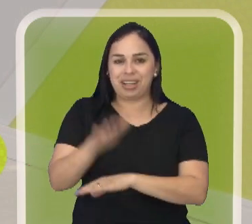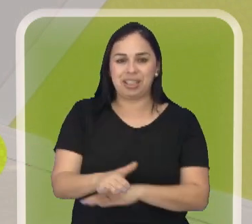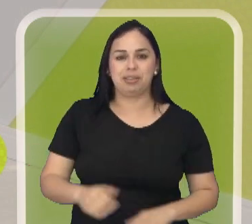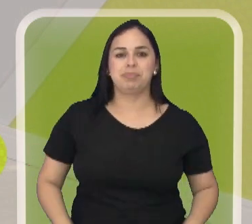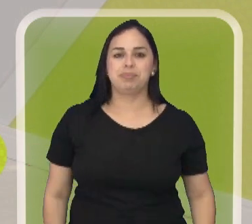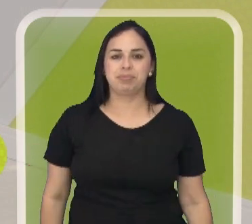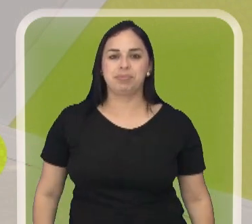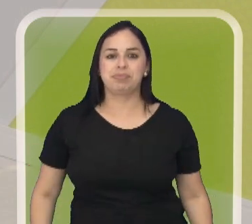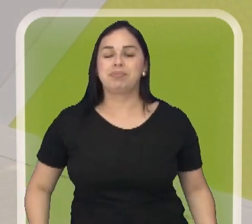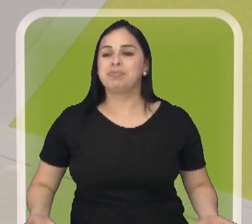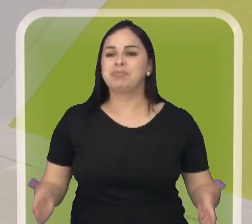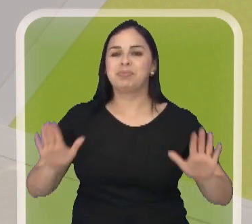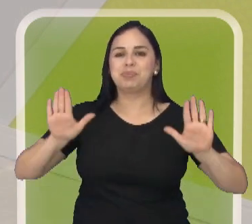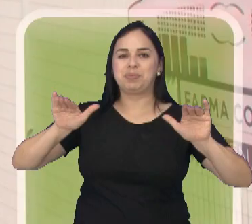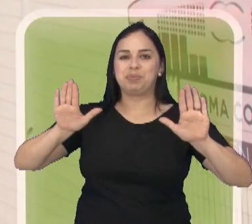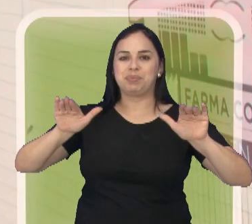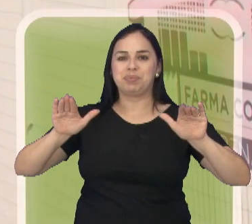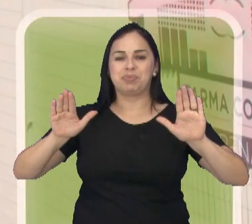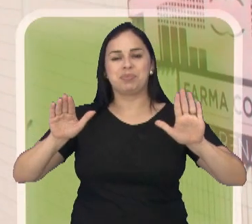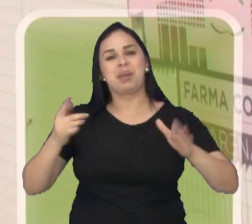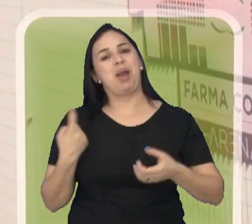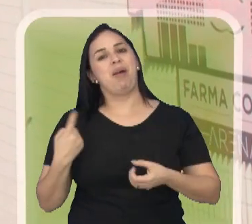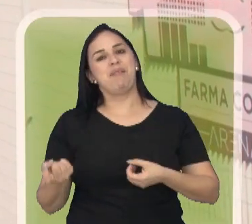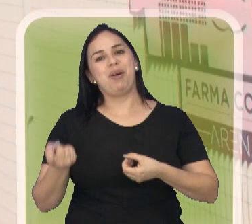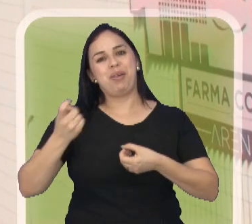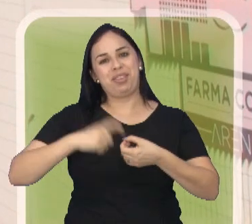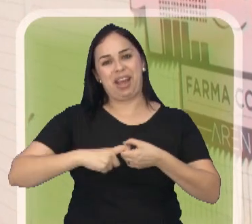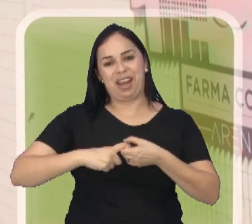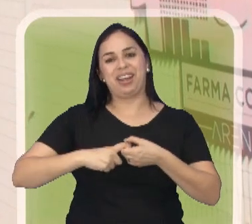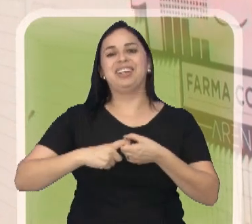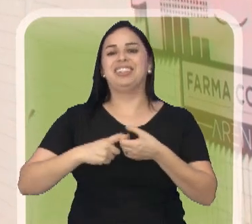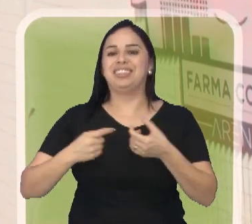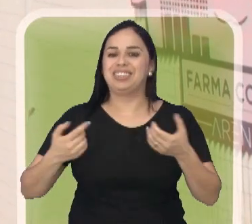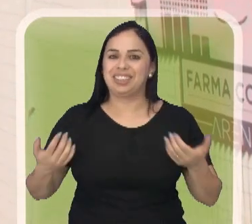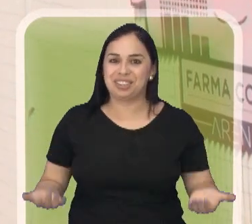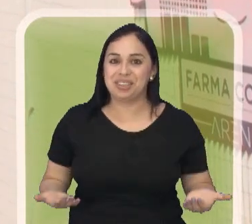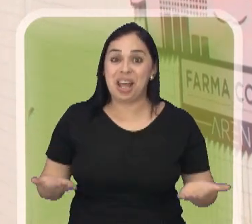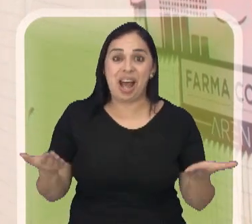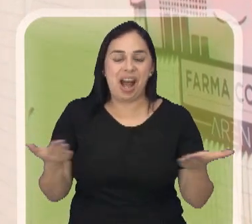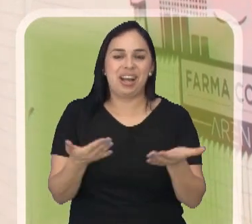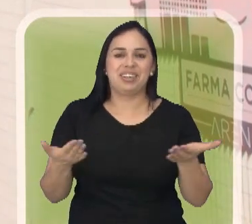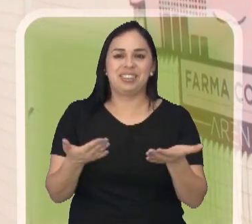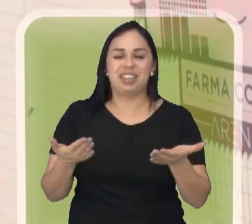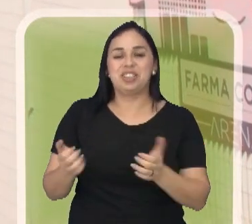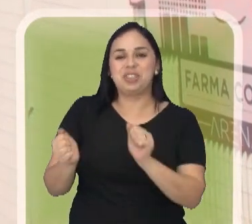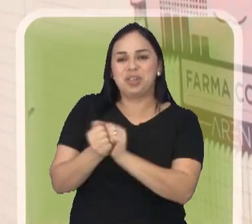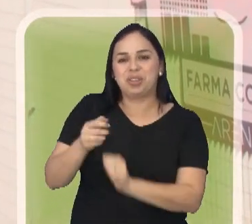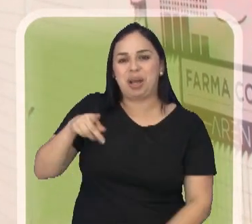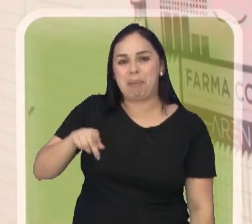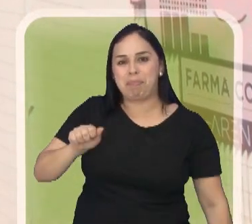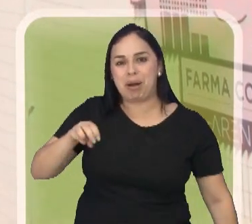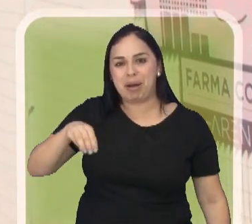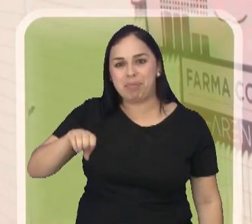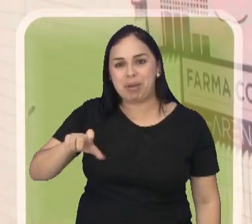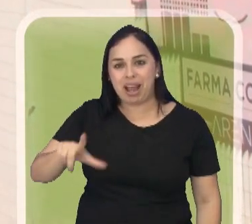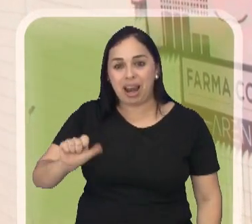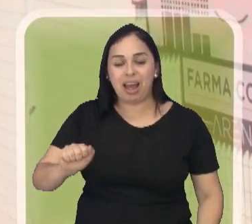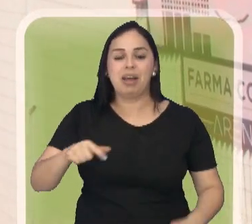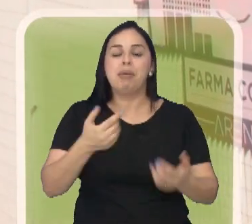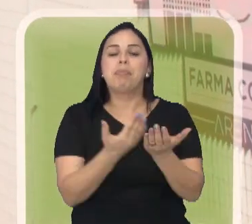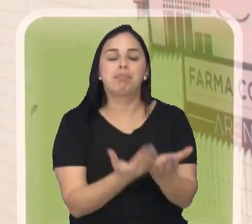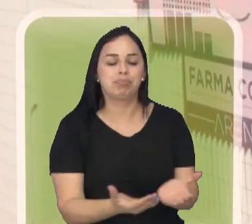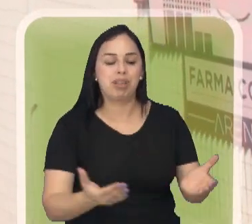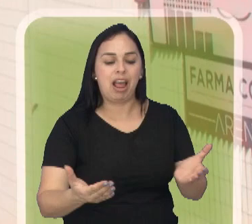novo. Fala, Vieira, estou de volta aqui no Hora do Esporte, agora com a Pamela Rosa, inauguração da pista